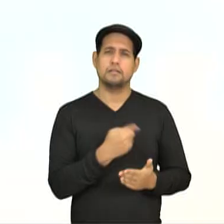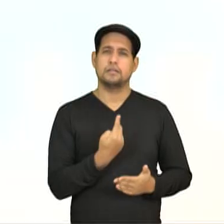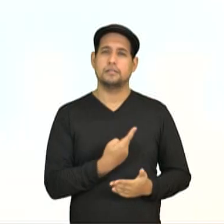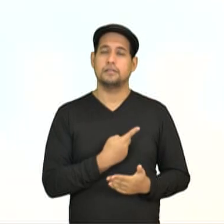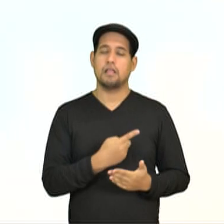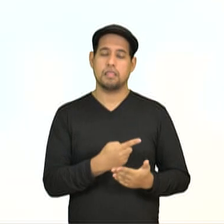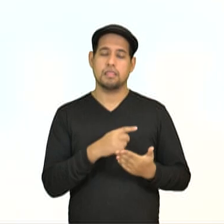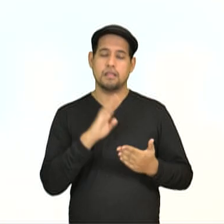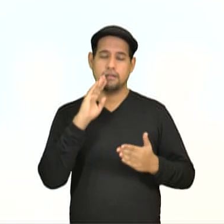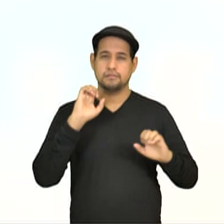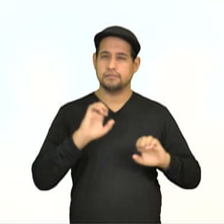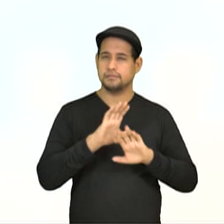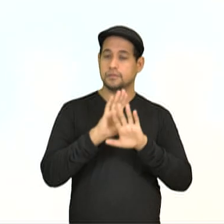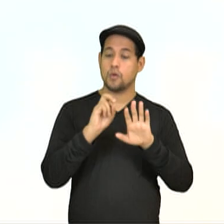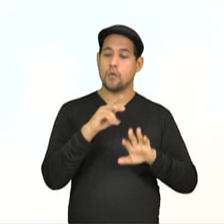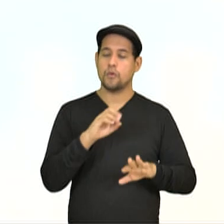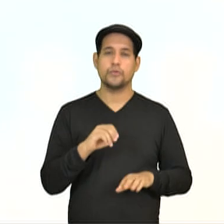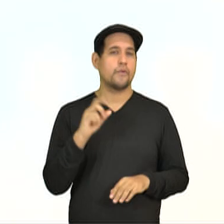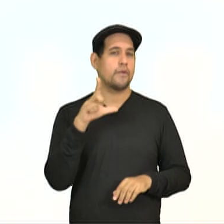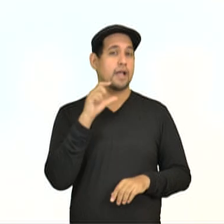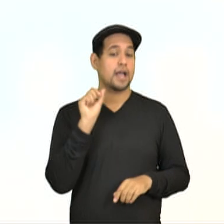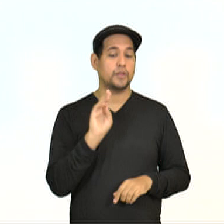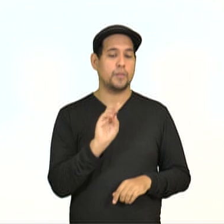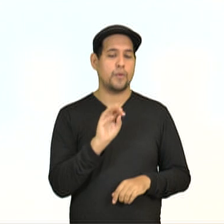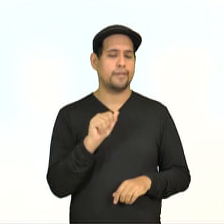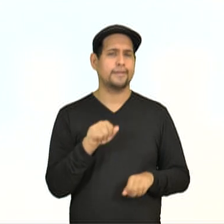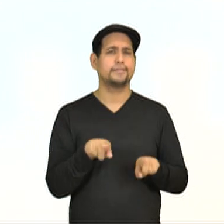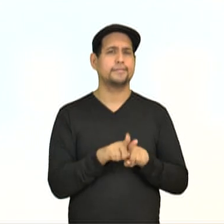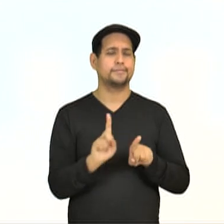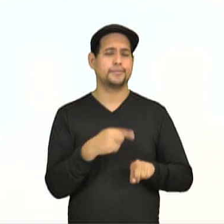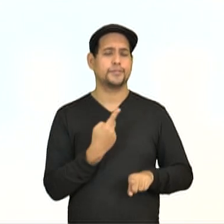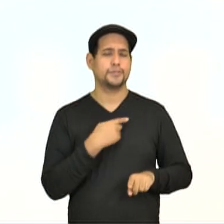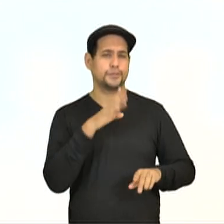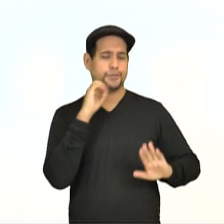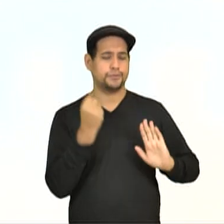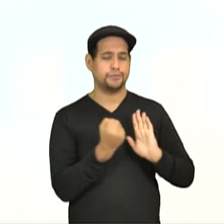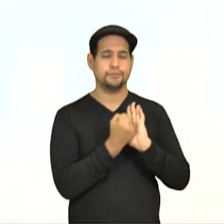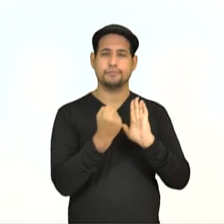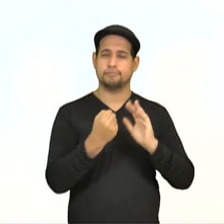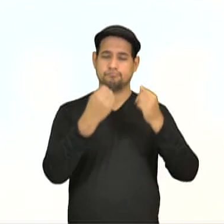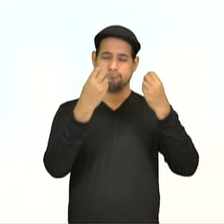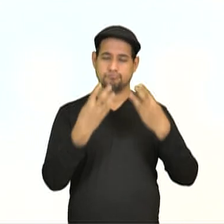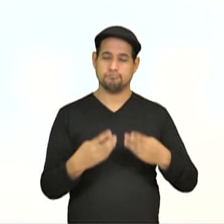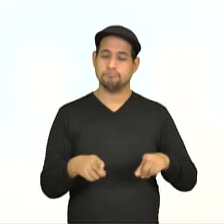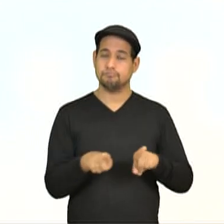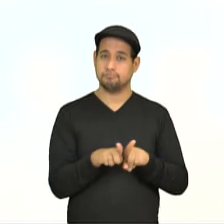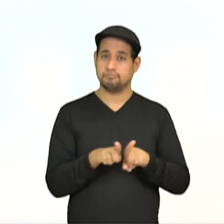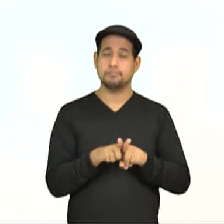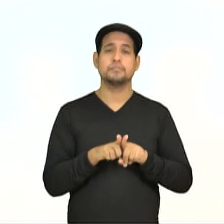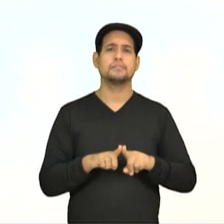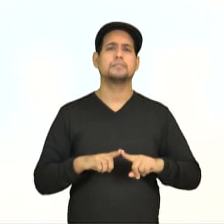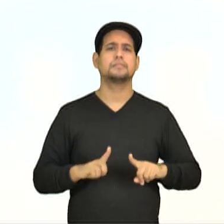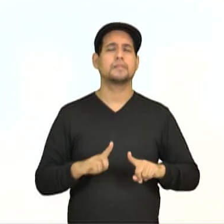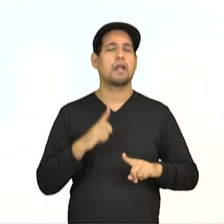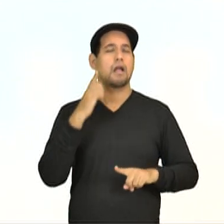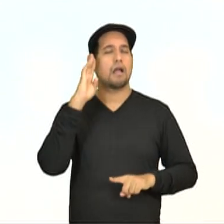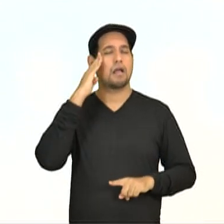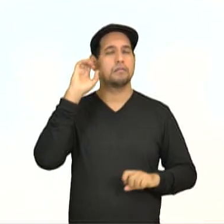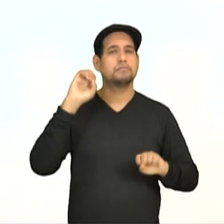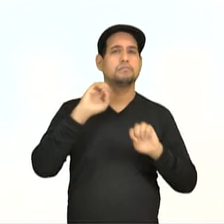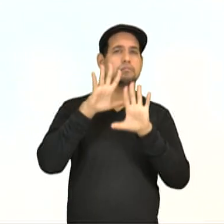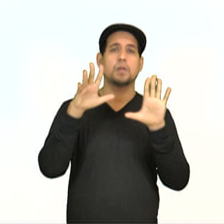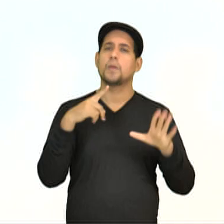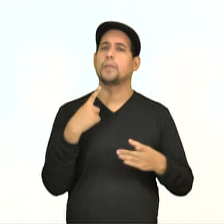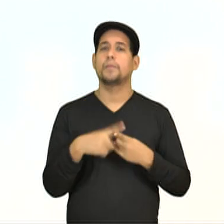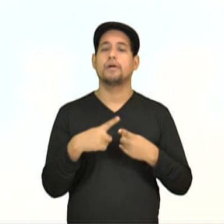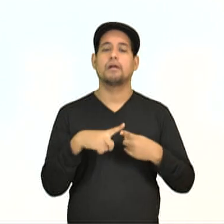e interpretamos o conto O Gato de Botas, reconhecemos os elementos da narrativa nesse conto e compreendemos por que